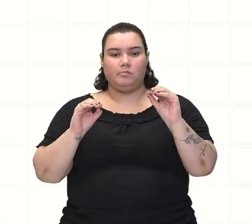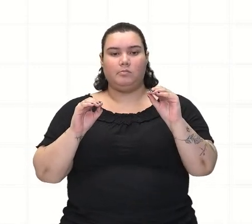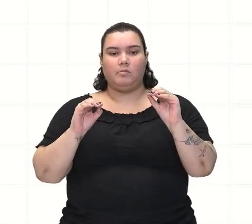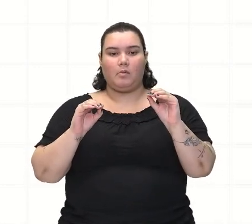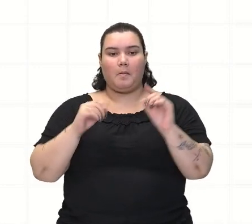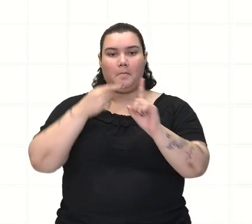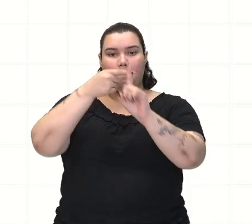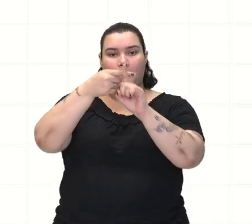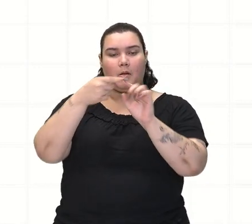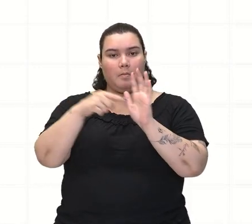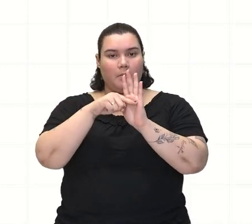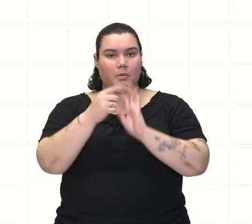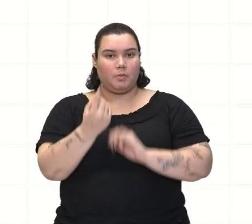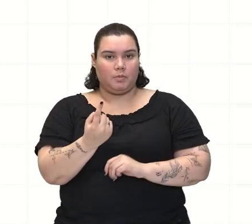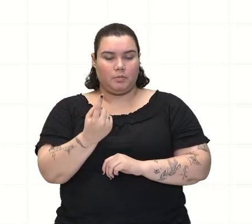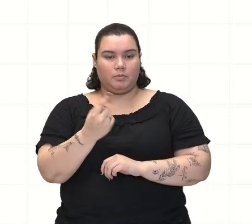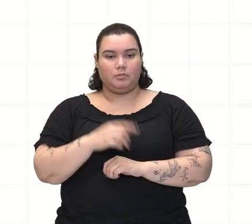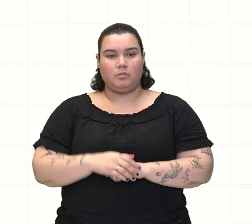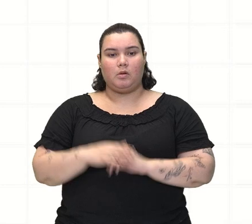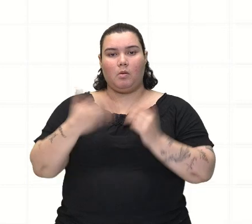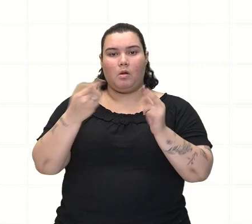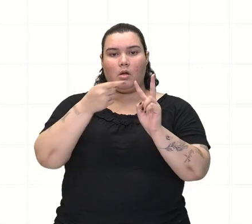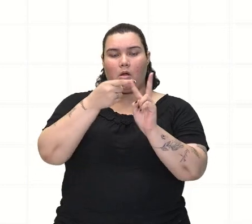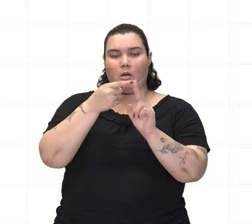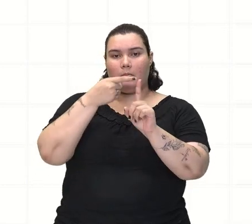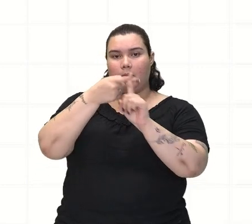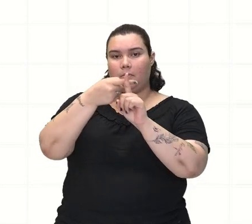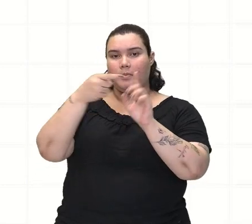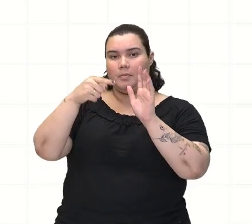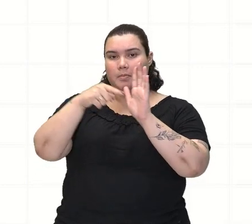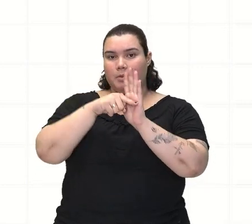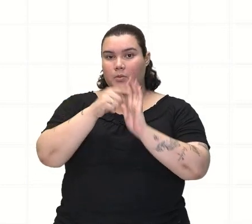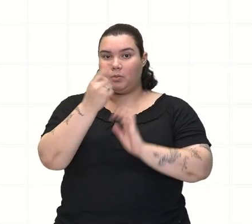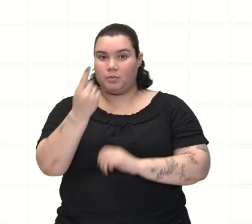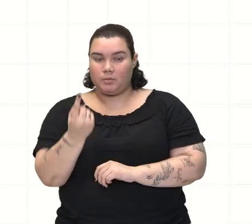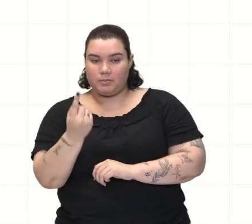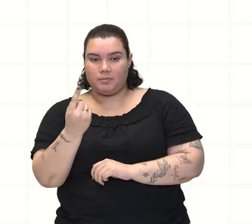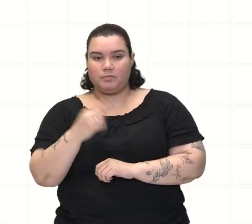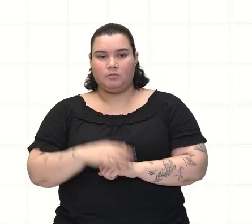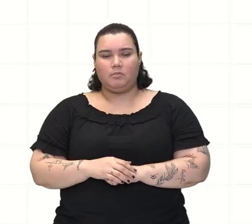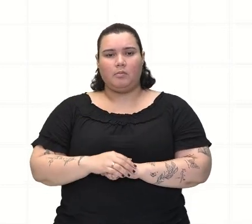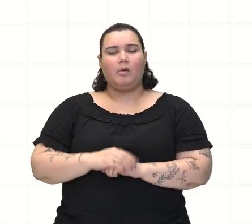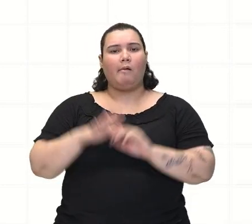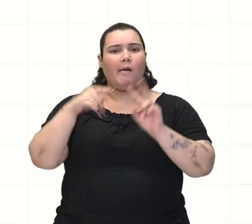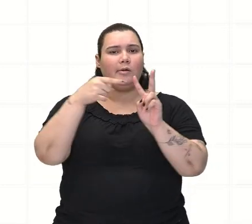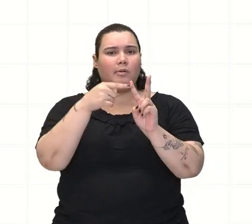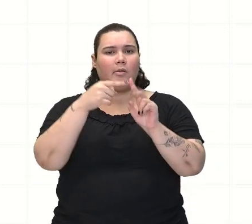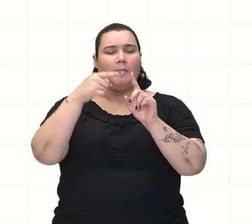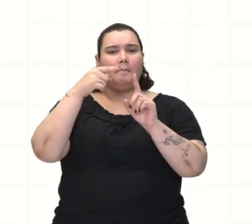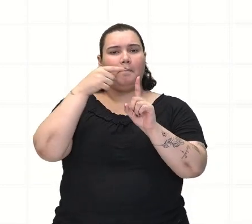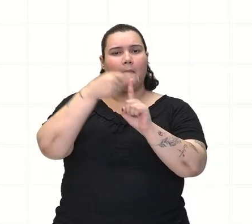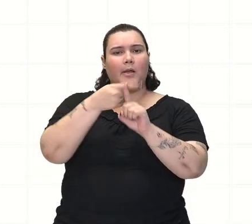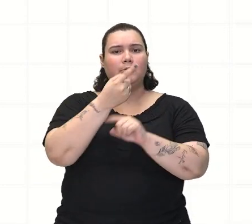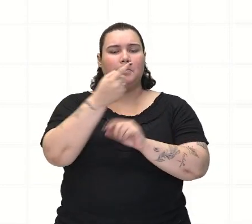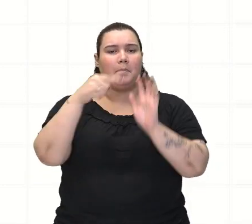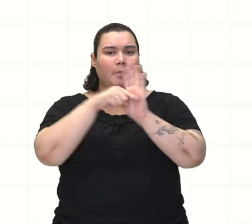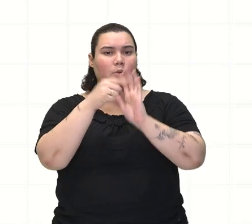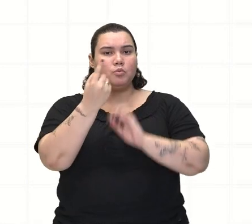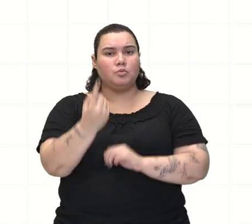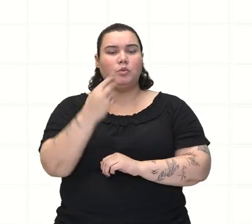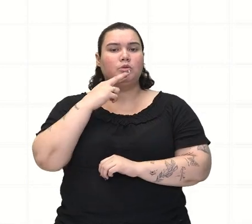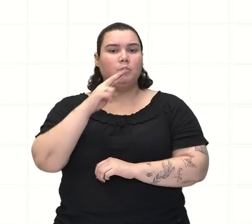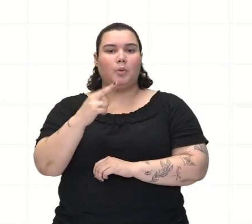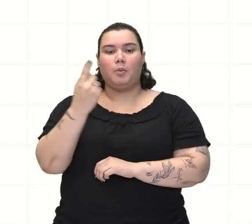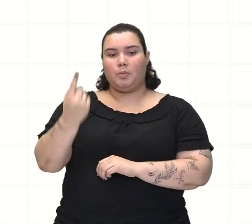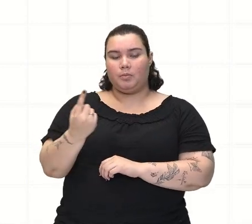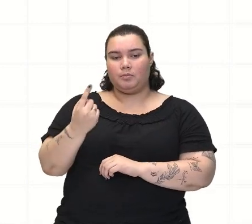mais ou menos 1. Então, raiz quadrada de mais ou menos 1. Quanto que é a raiz quadrada de mais ou menos 1? Raiz quadrada de 1 é 1.